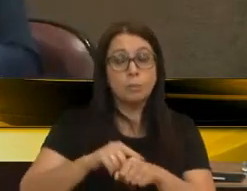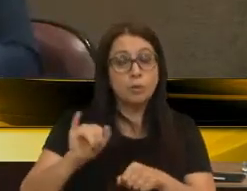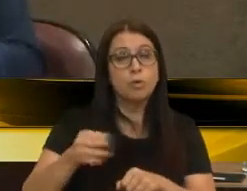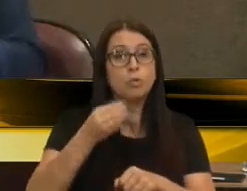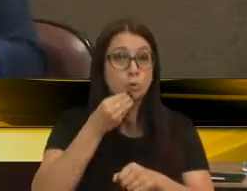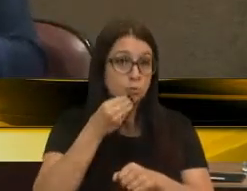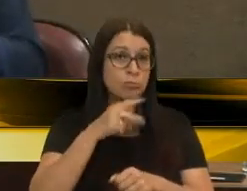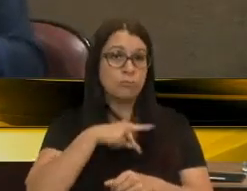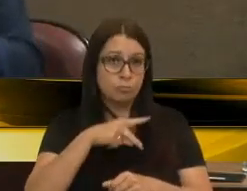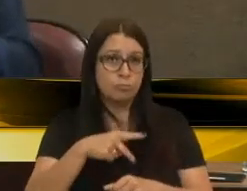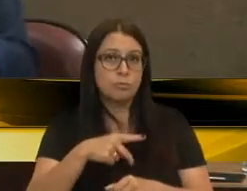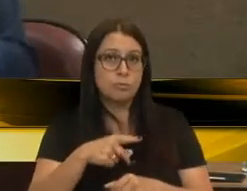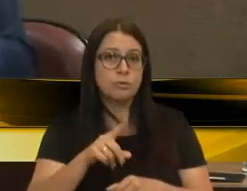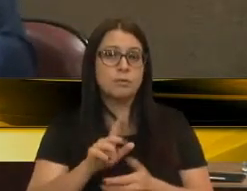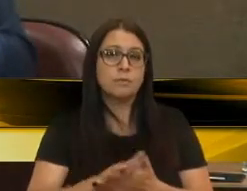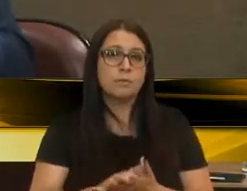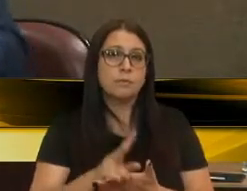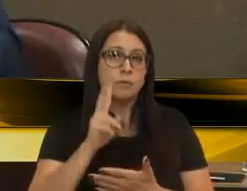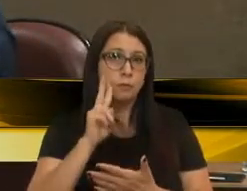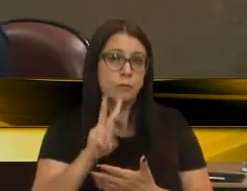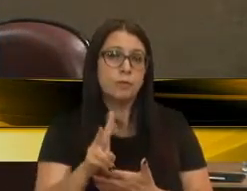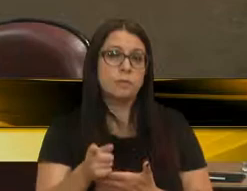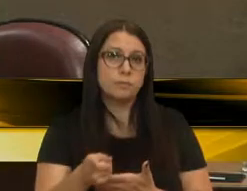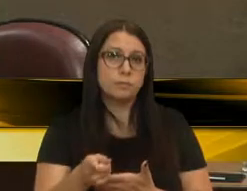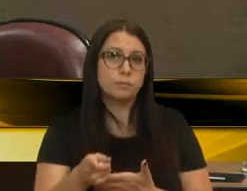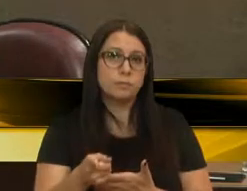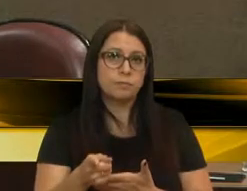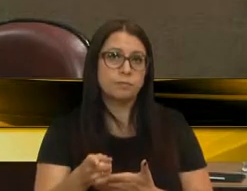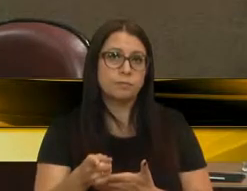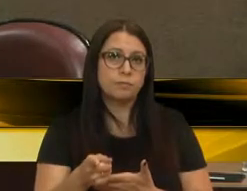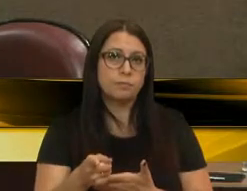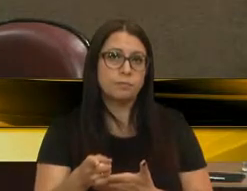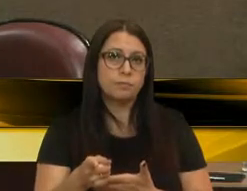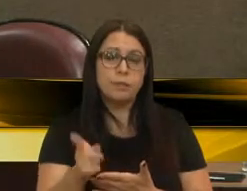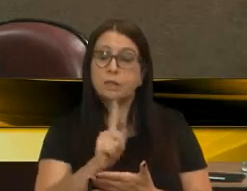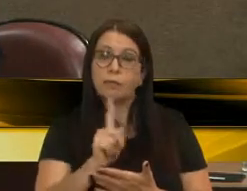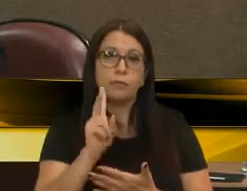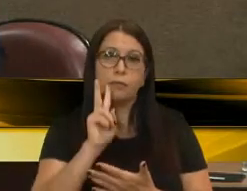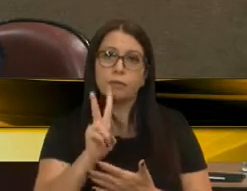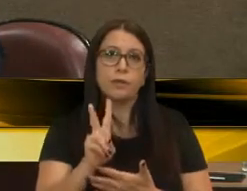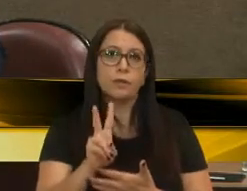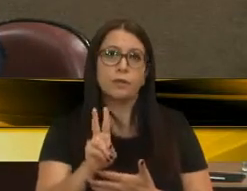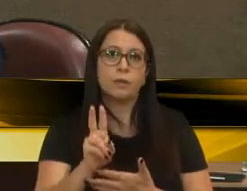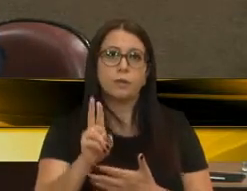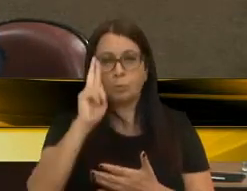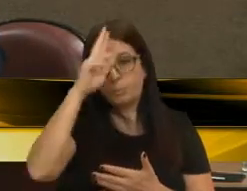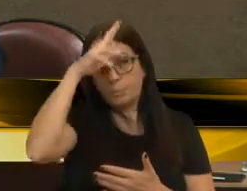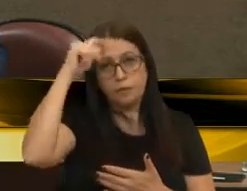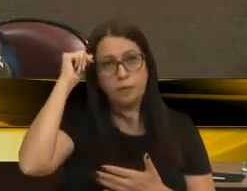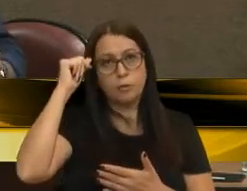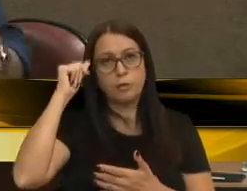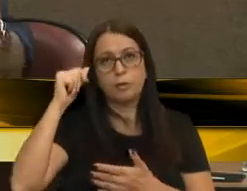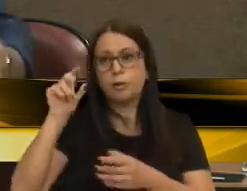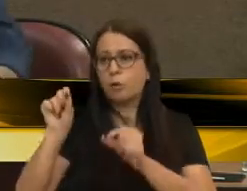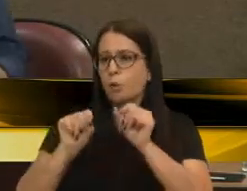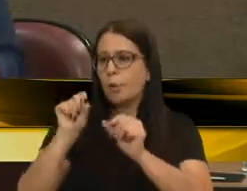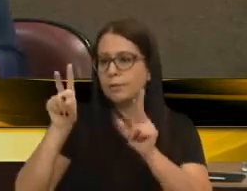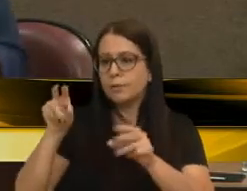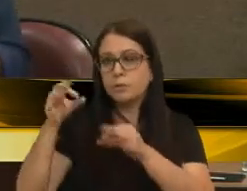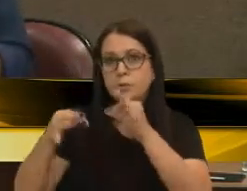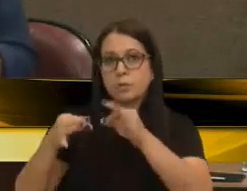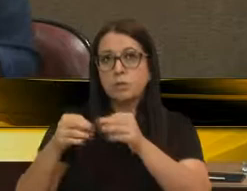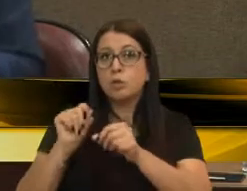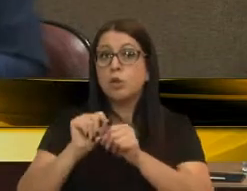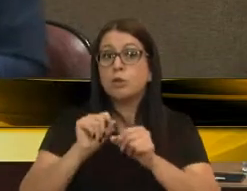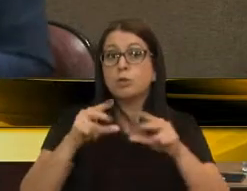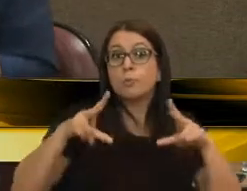presidente, tendo em vista que não foram, inclusive, atacados pelo seu prefeito, feito questões jurídicas e sim